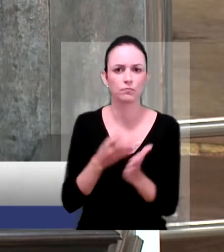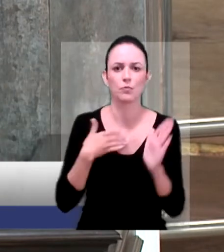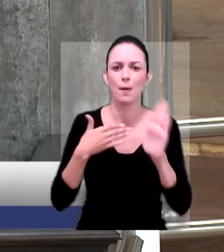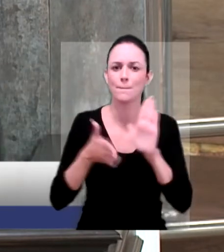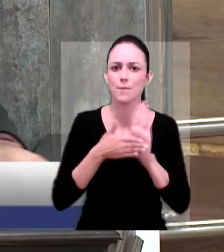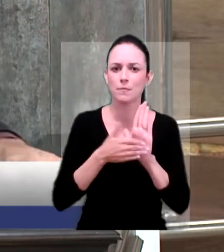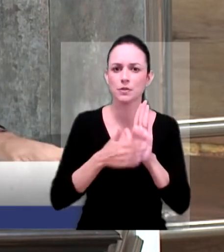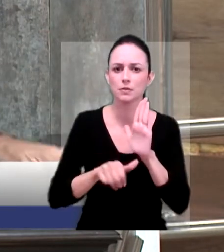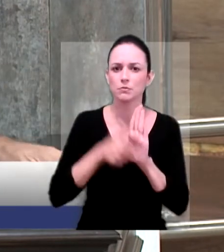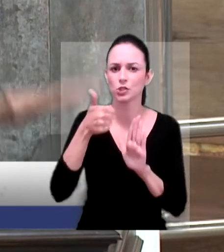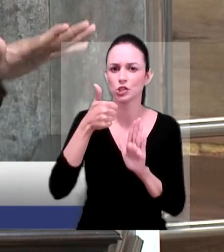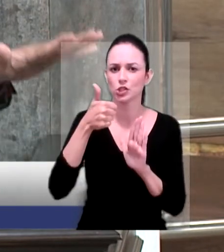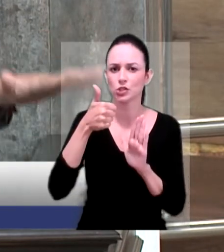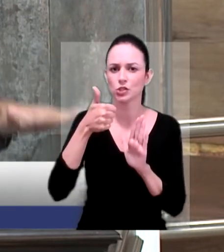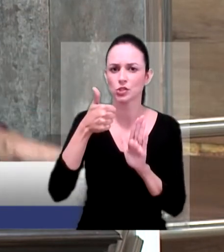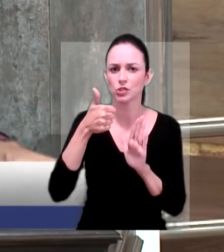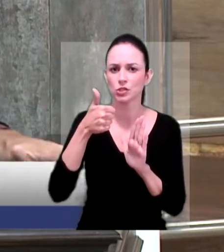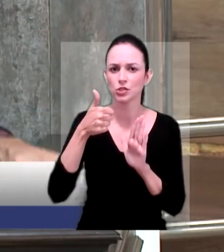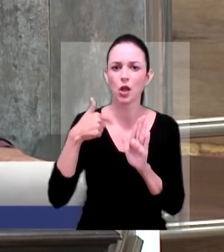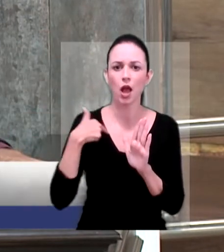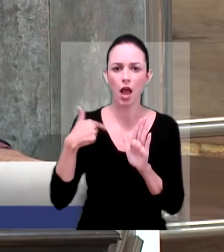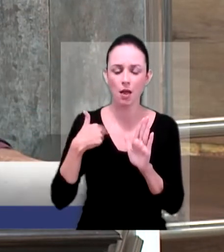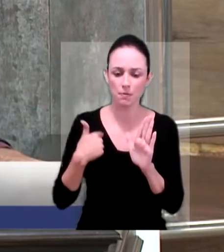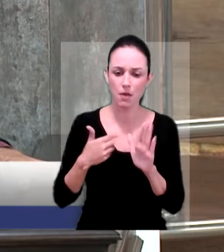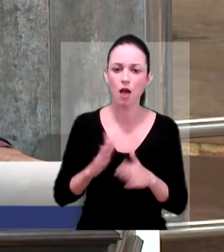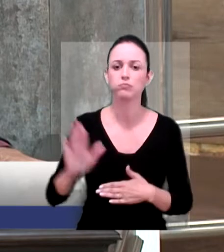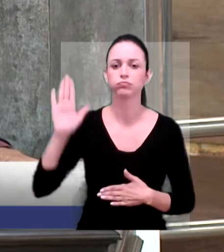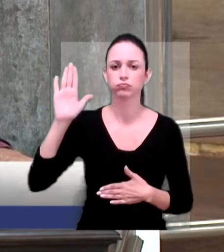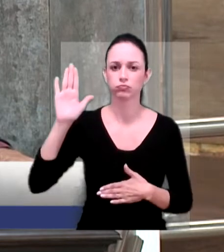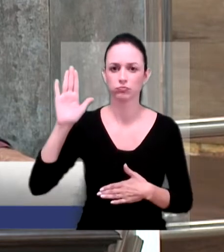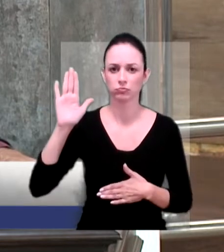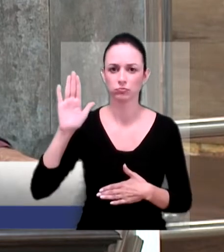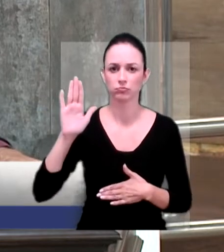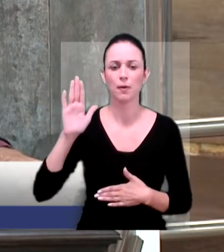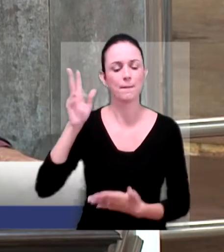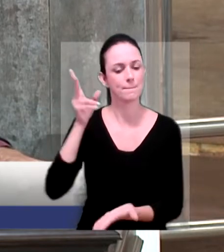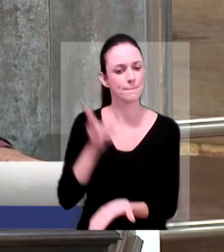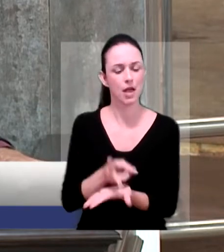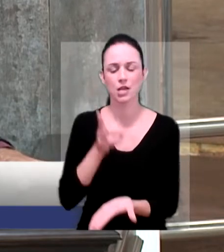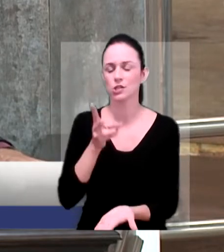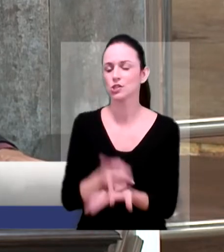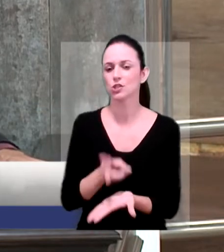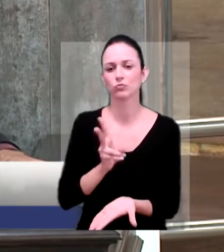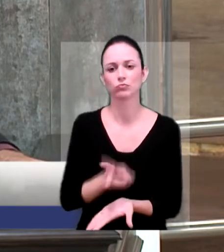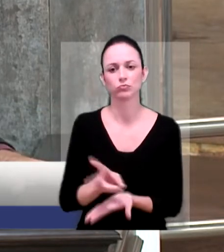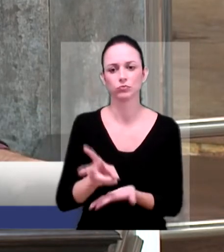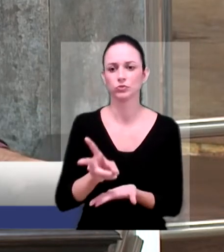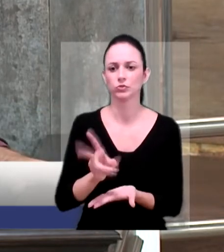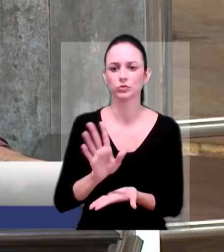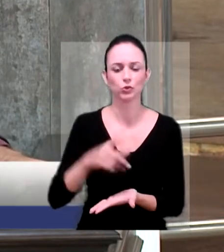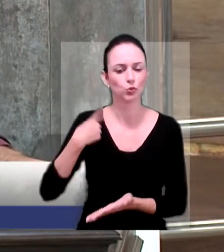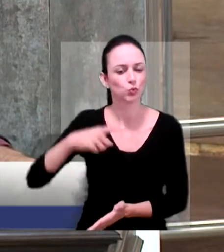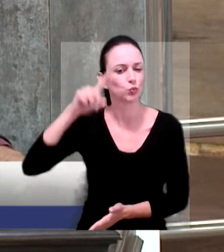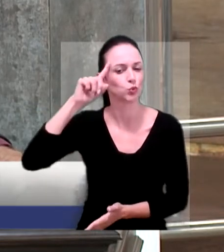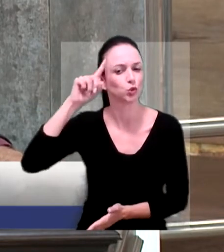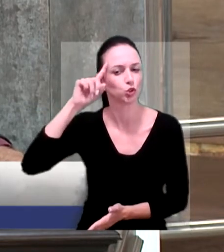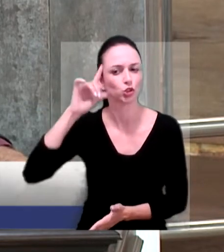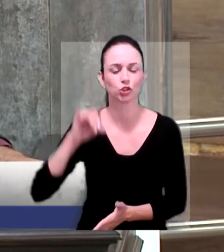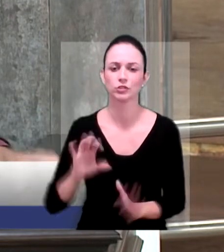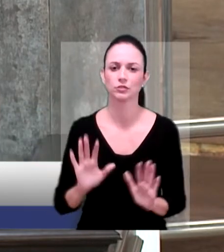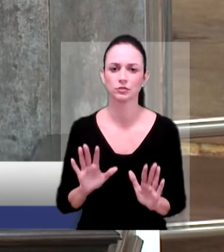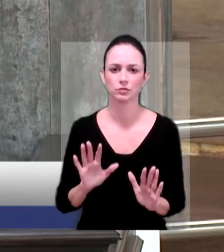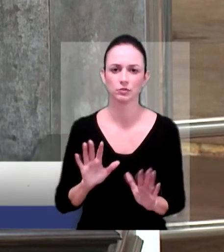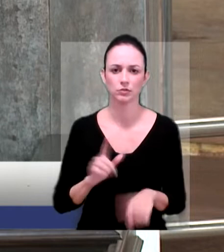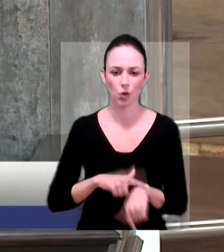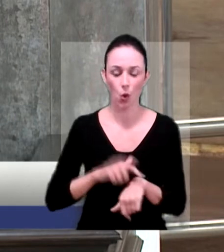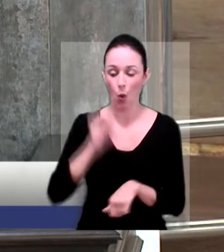eu coloquei minha candidatura à disposição, foi mantida durante todos os dias. Se manteve aqui entre 8 e 9 horas da manhã.